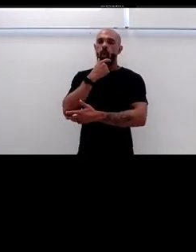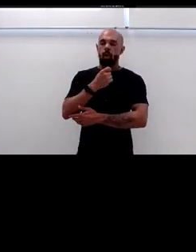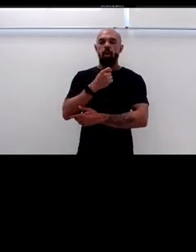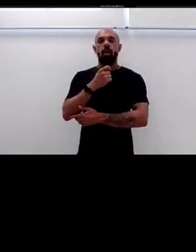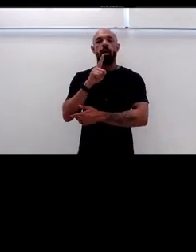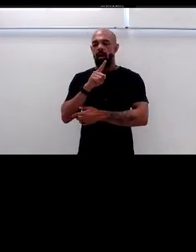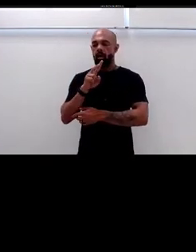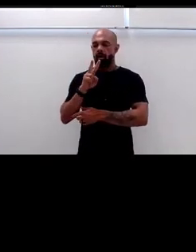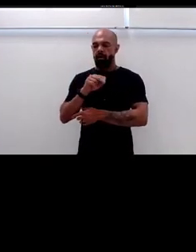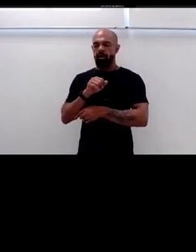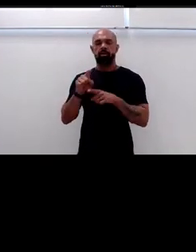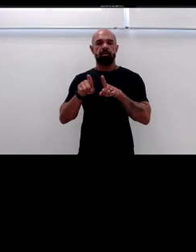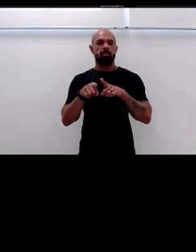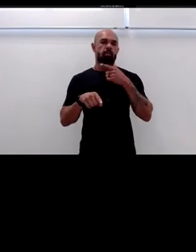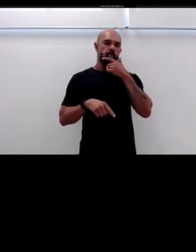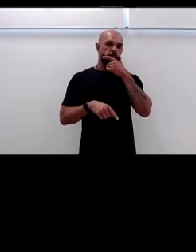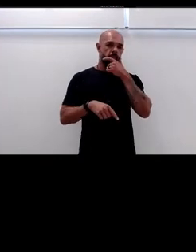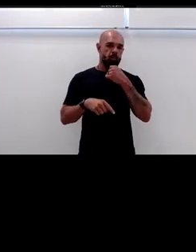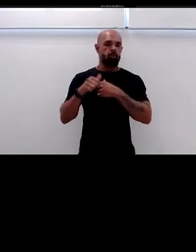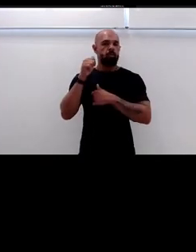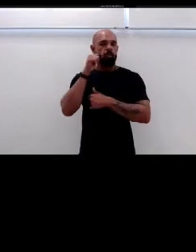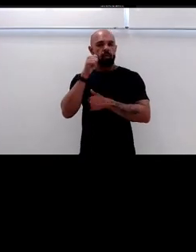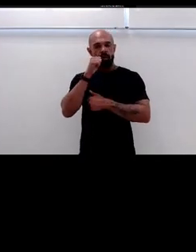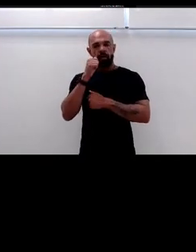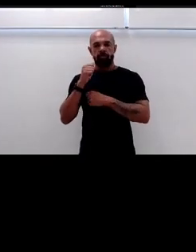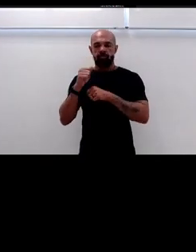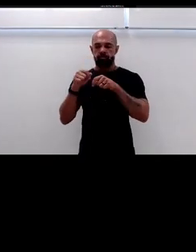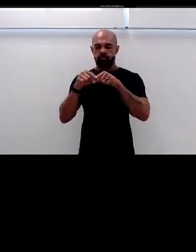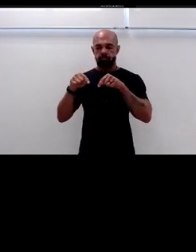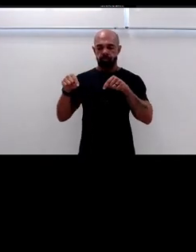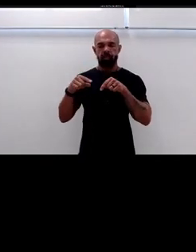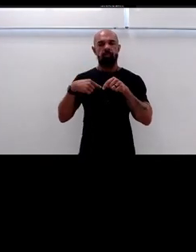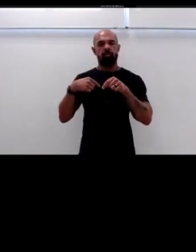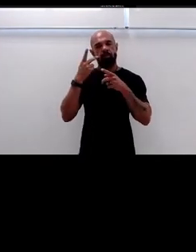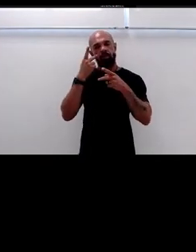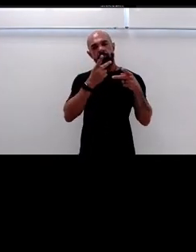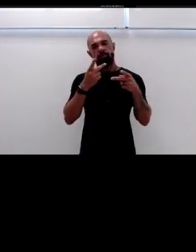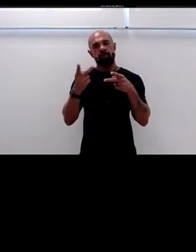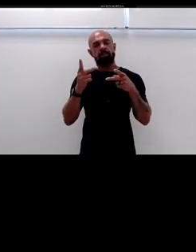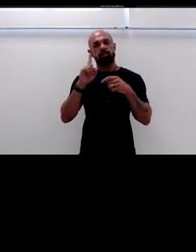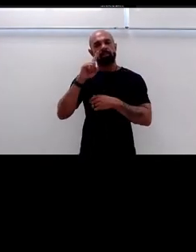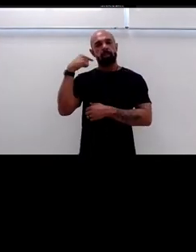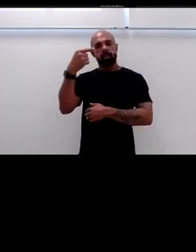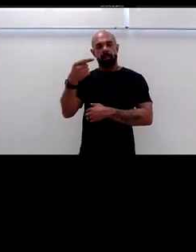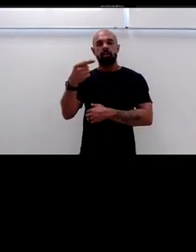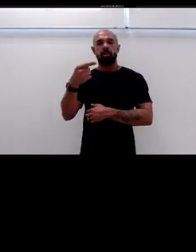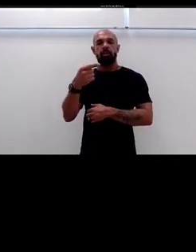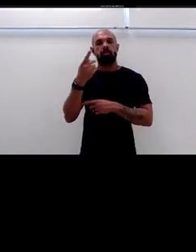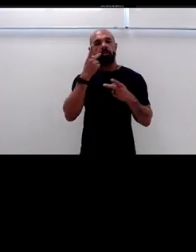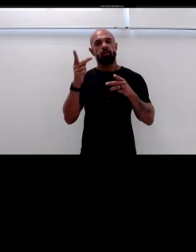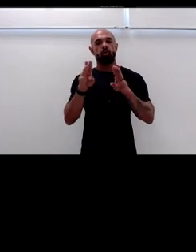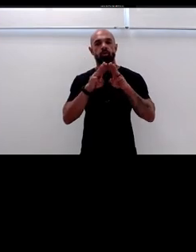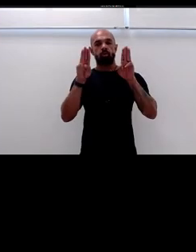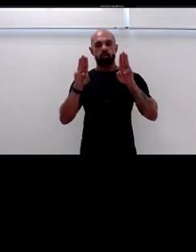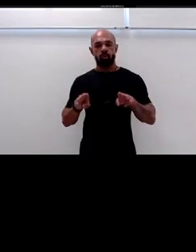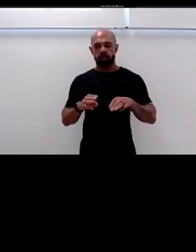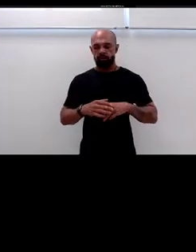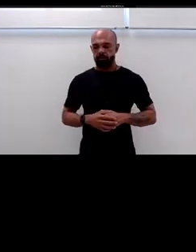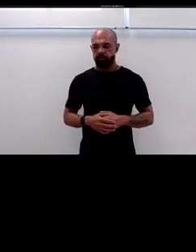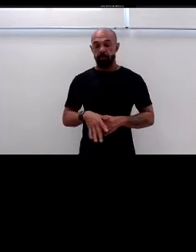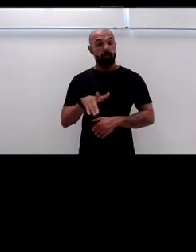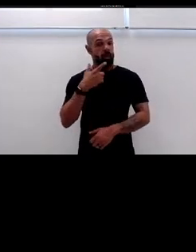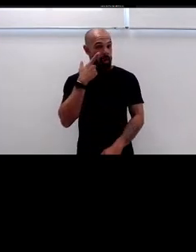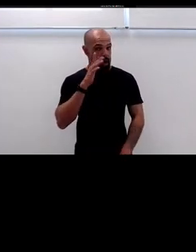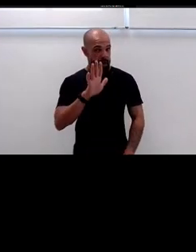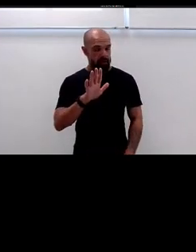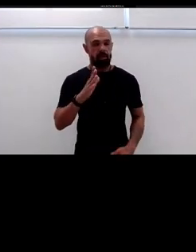aqui, mulheres e homens, entendeu? Eu vou fazer uma visita semana que vem lá no museu. Agora, presta atenção. Agora